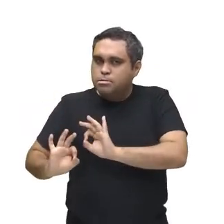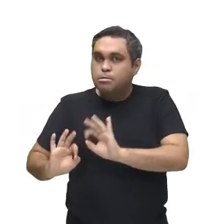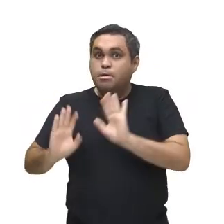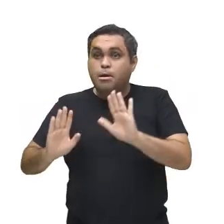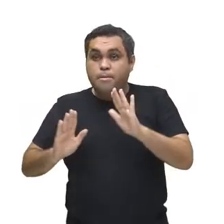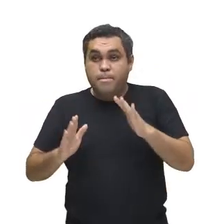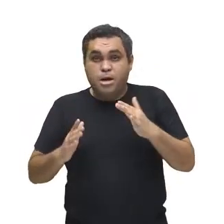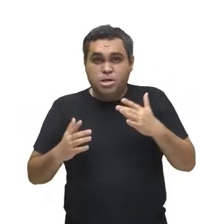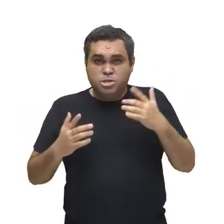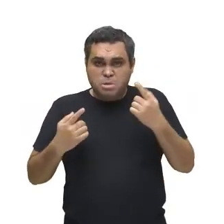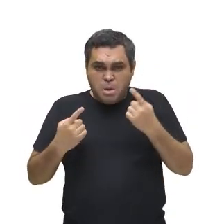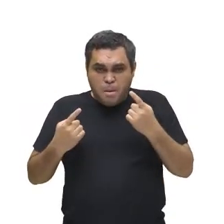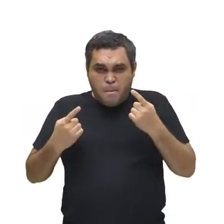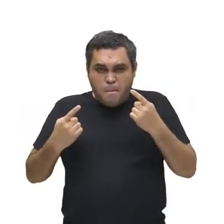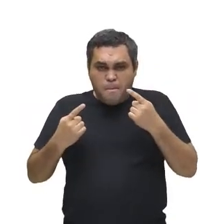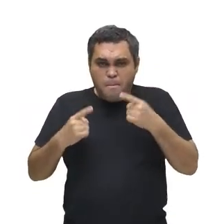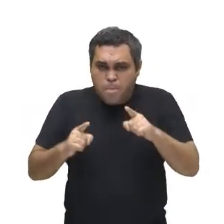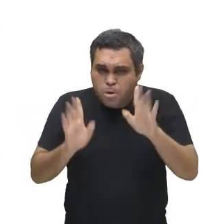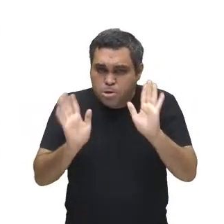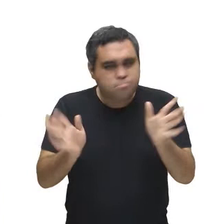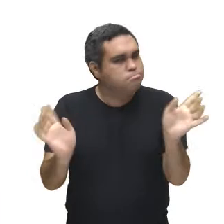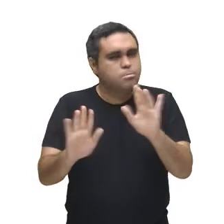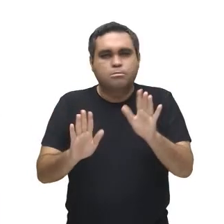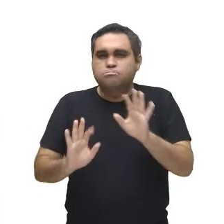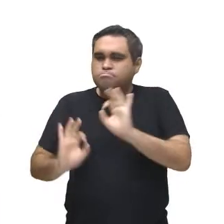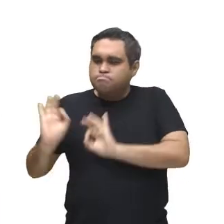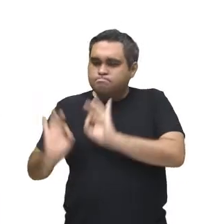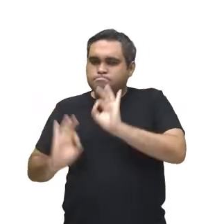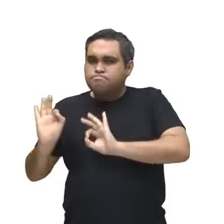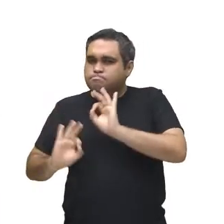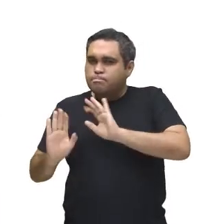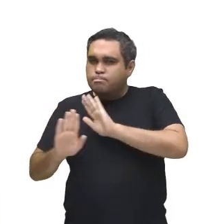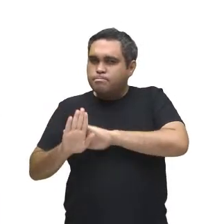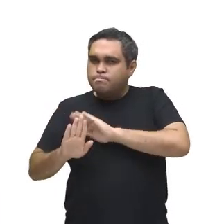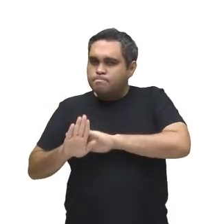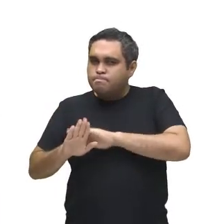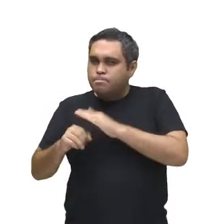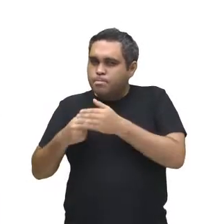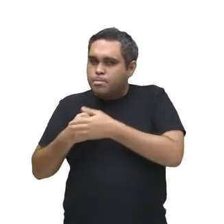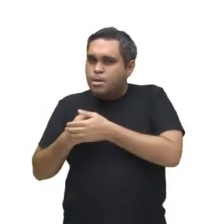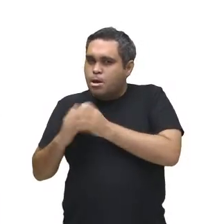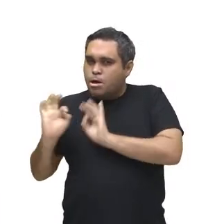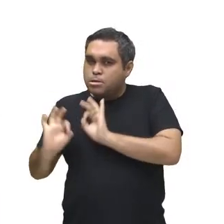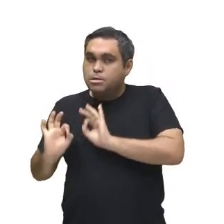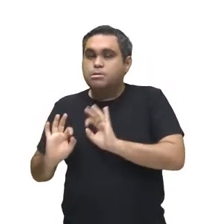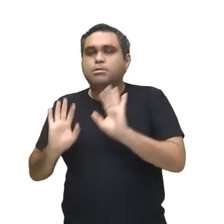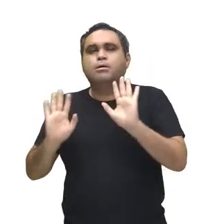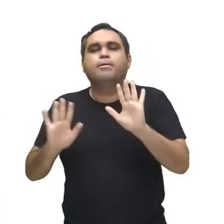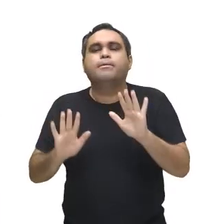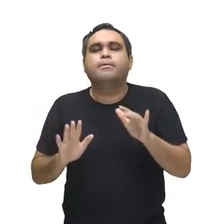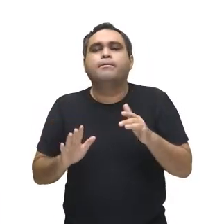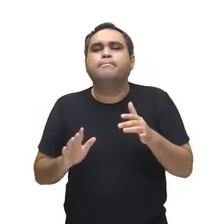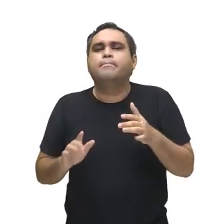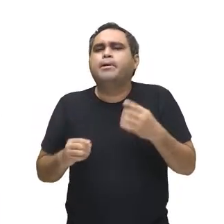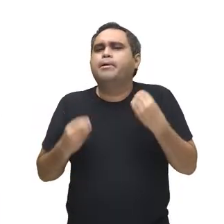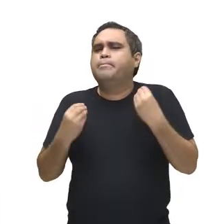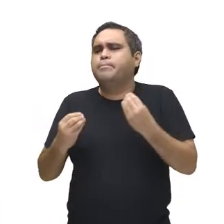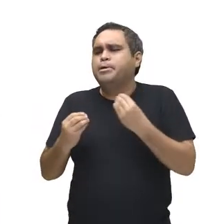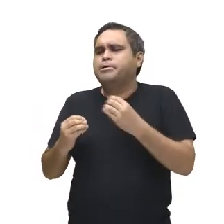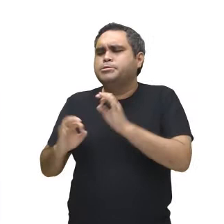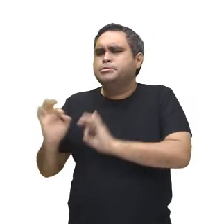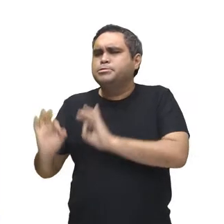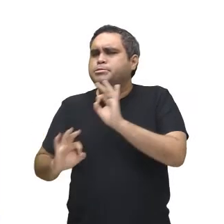errada. Se eles estão armamentando os seus exércitos, como é que não tem intenção de entrar num conflito? Isso é